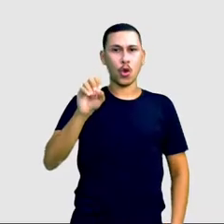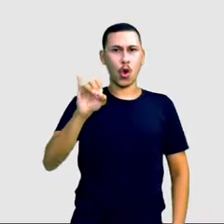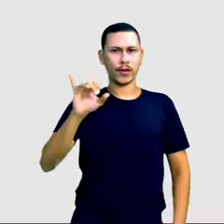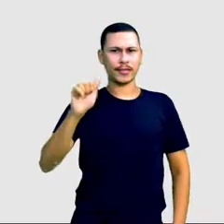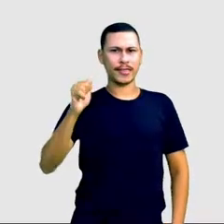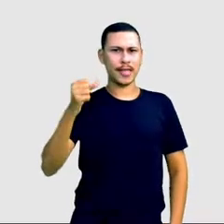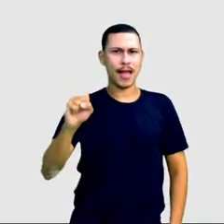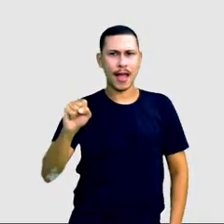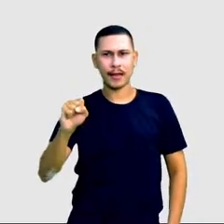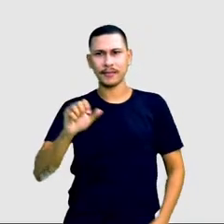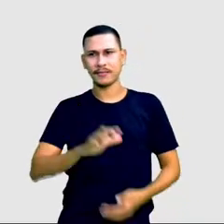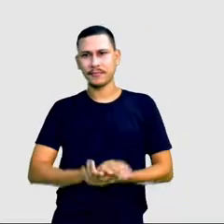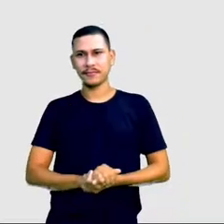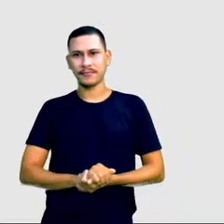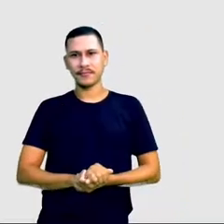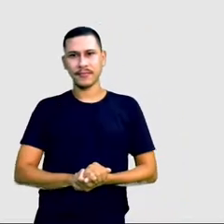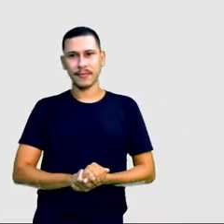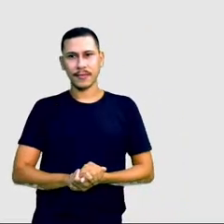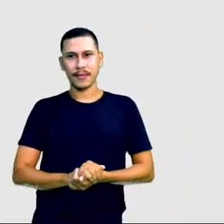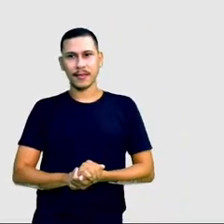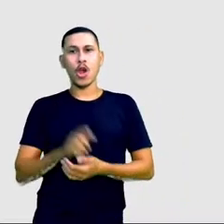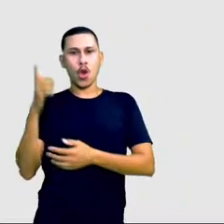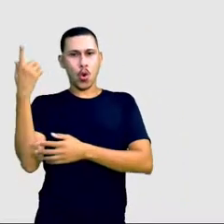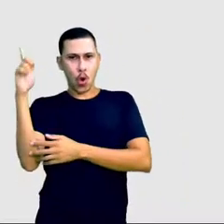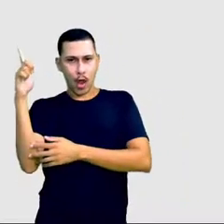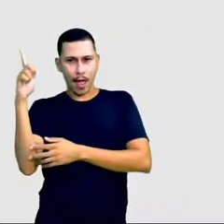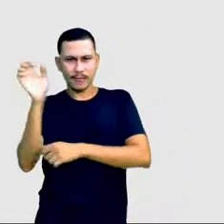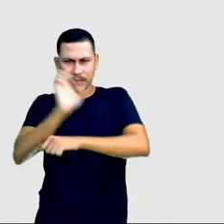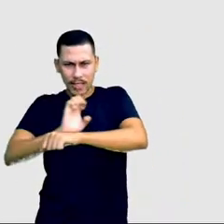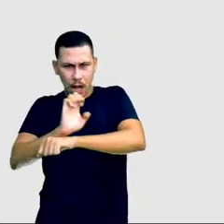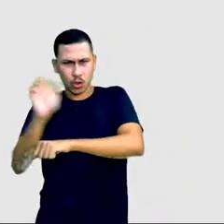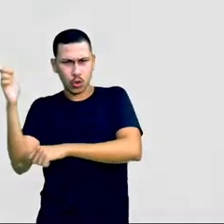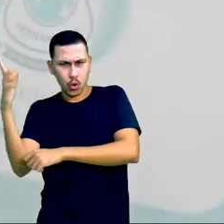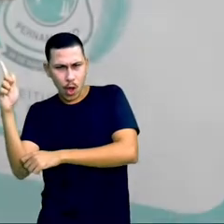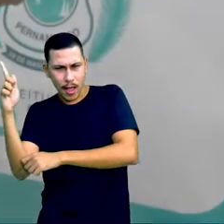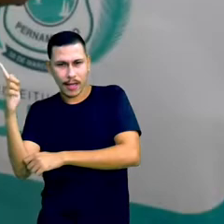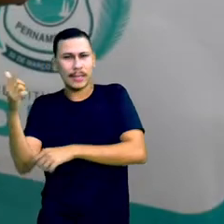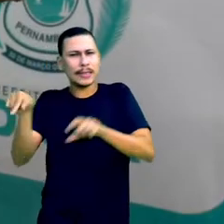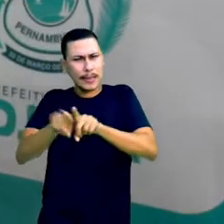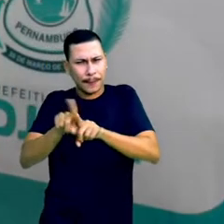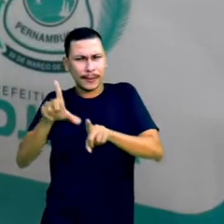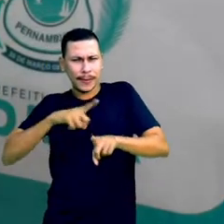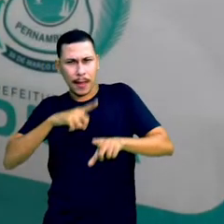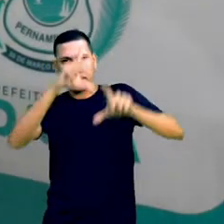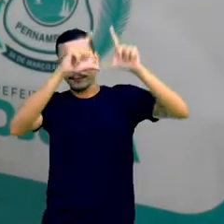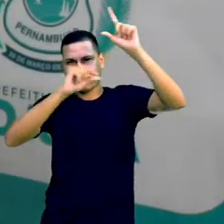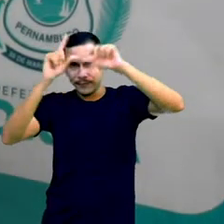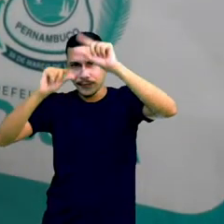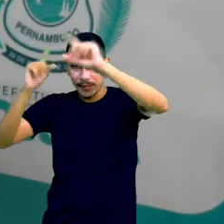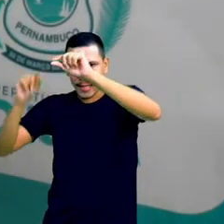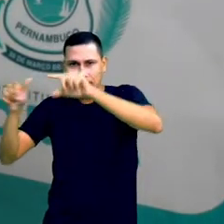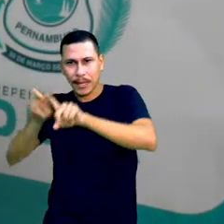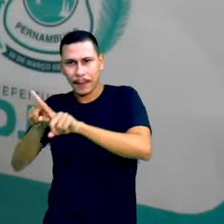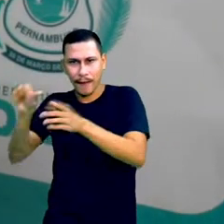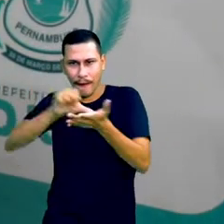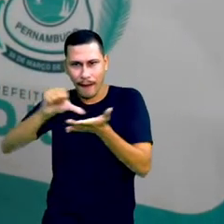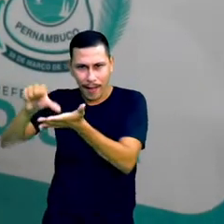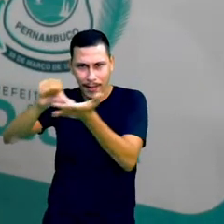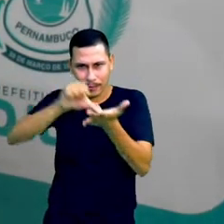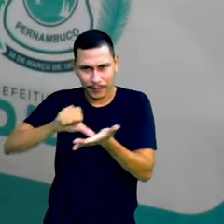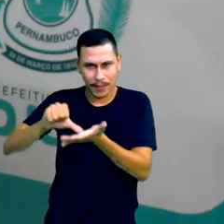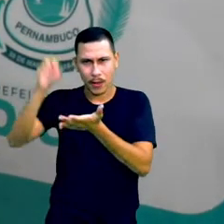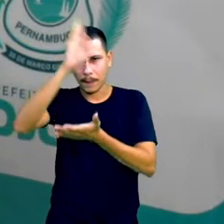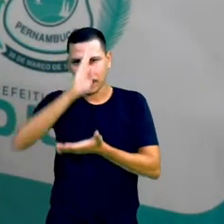do estado de Goiás, a gente tem aquele quadradinho ali no mapa, que é o Distrito Federal, a capital do nosso